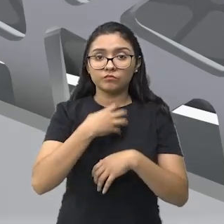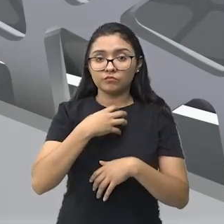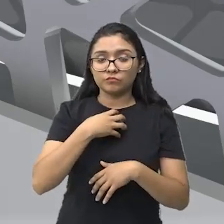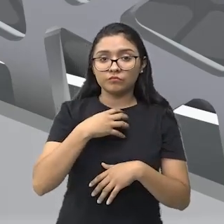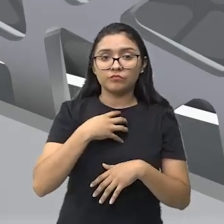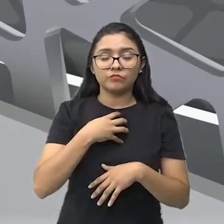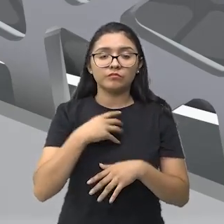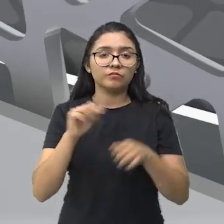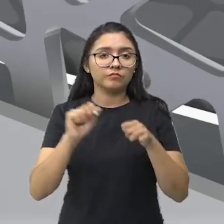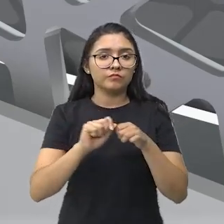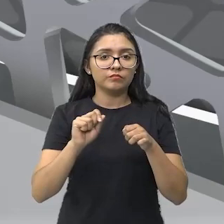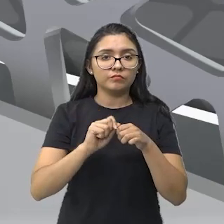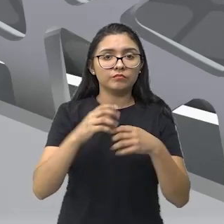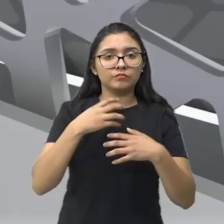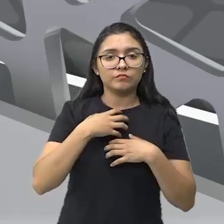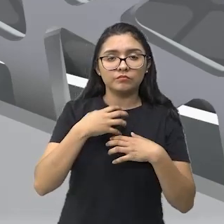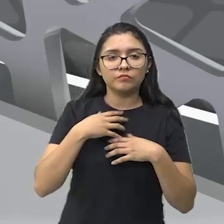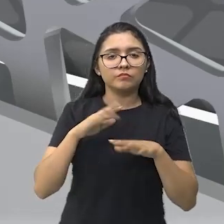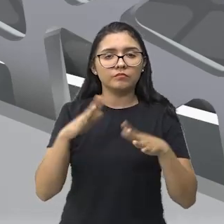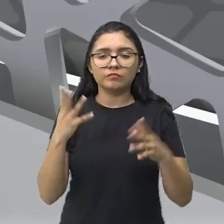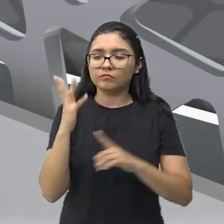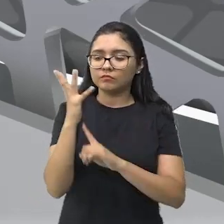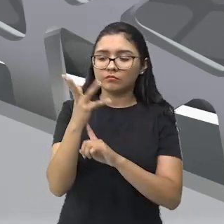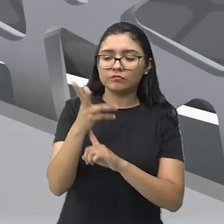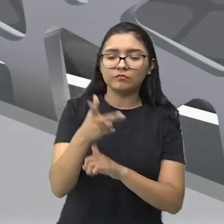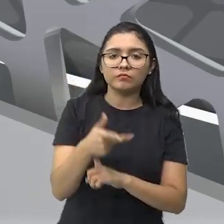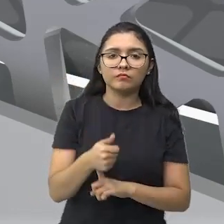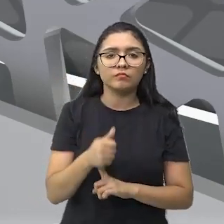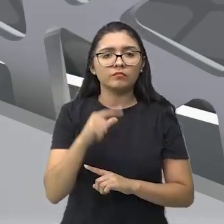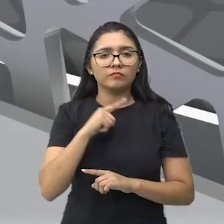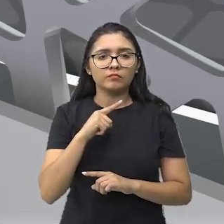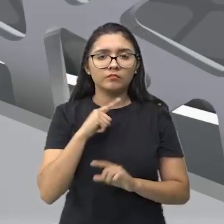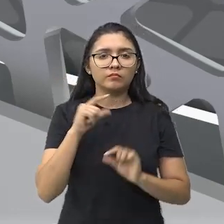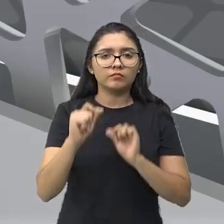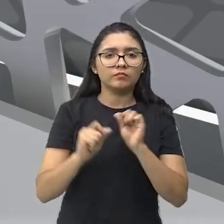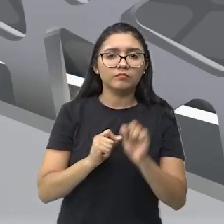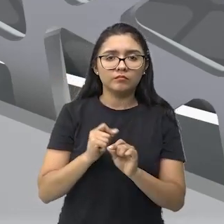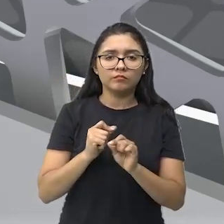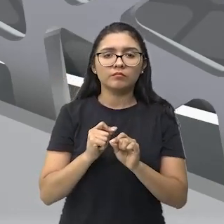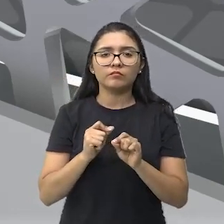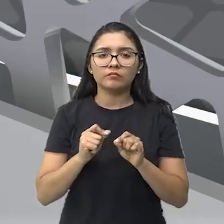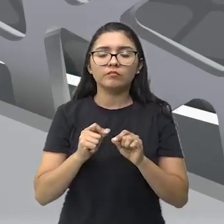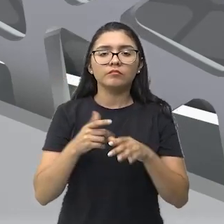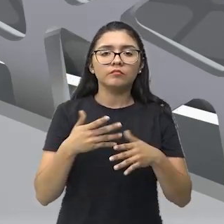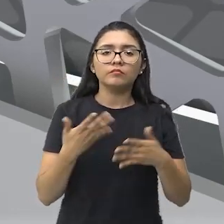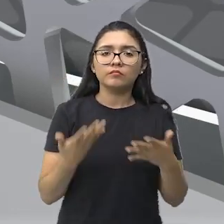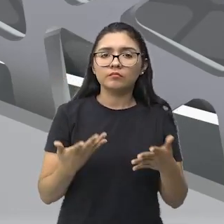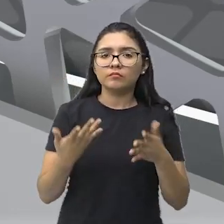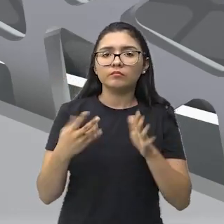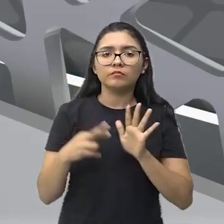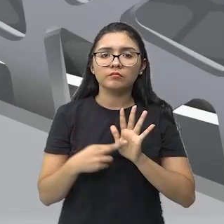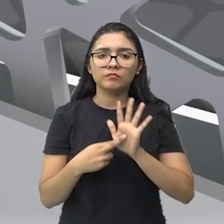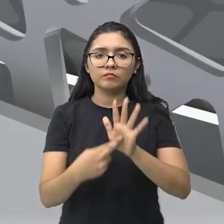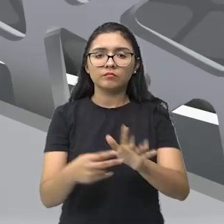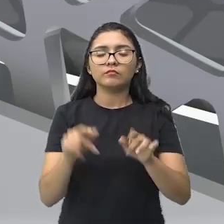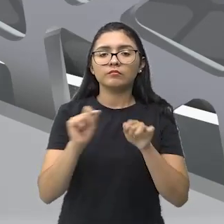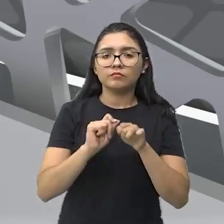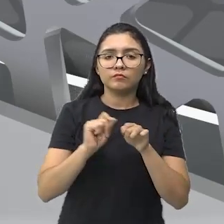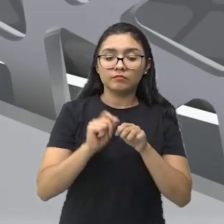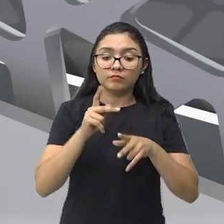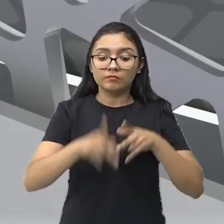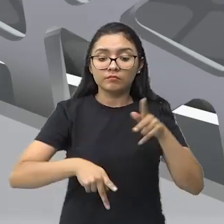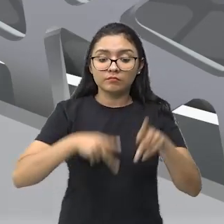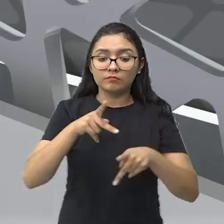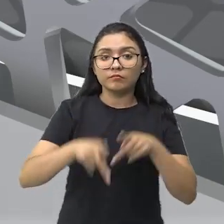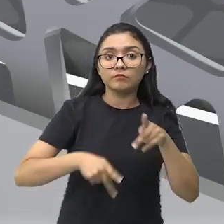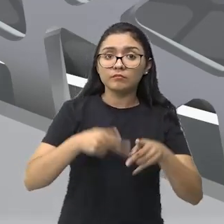a arte ela tem esse poder, né, de, justamente através das suas manifestações, fazer com que o povo, com a